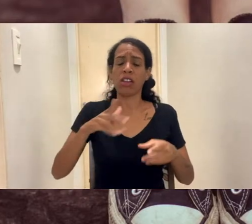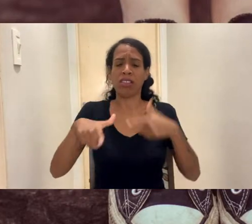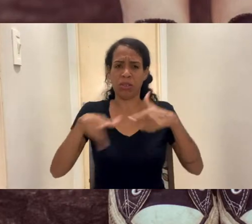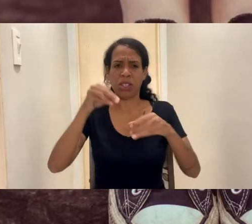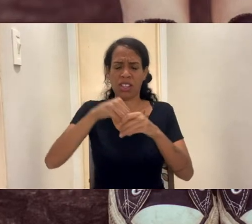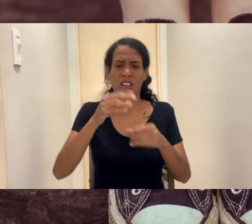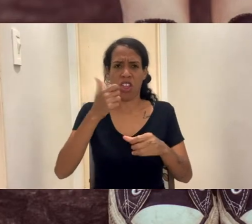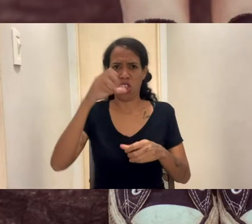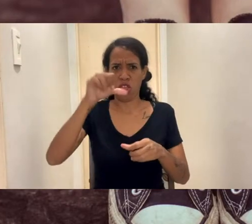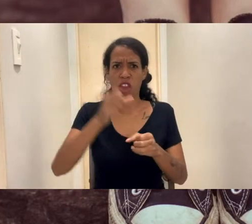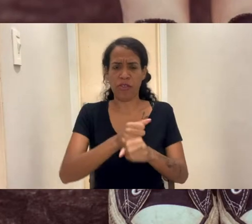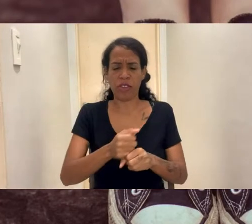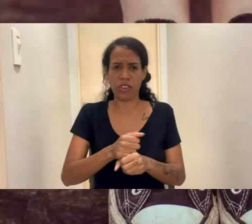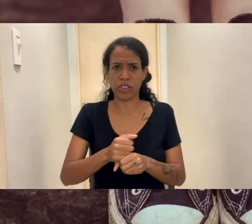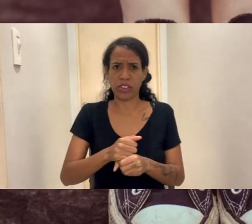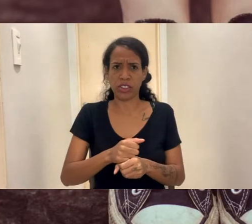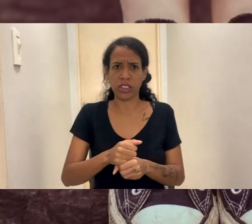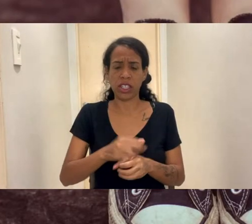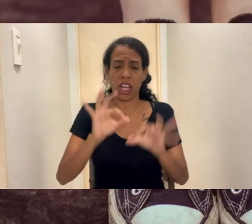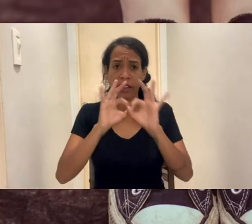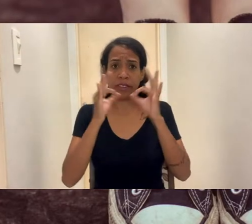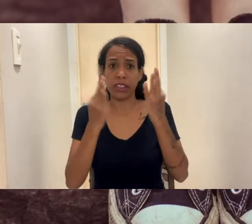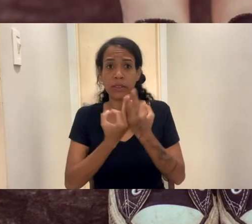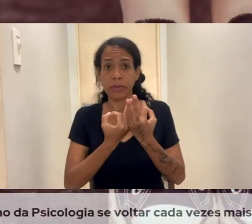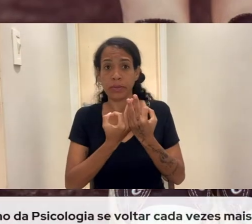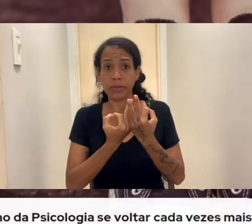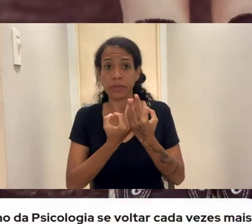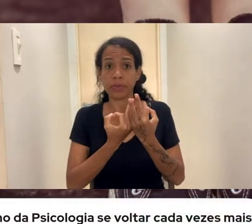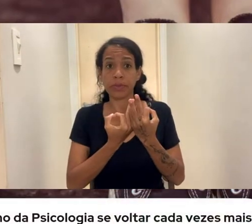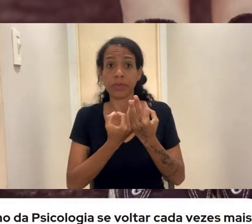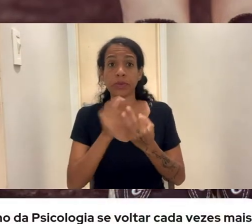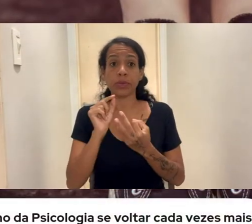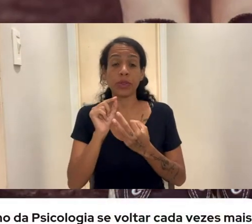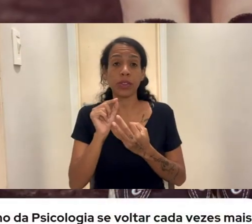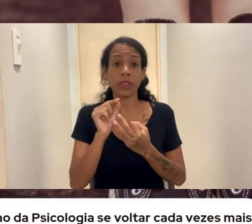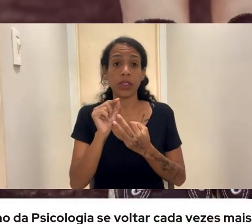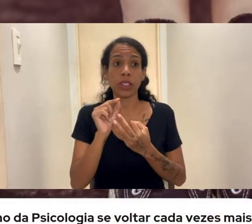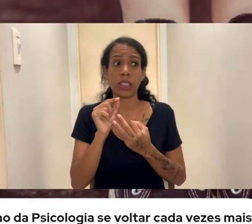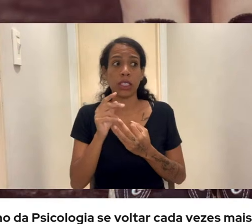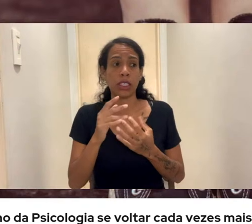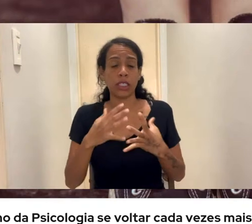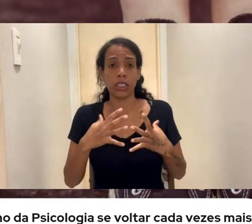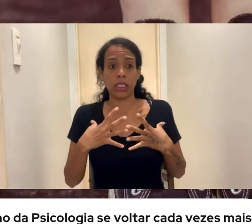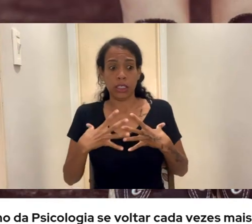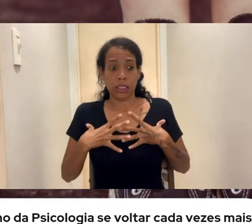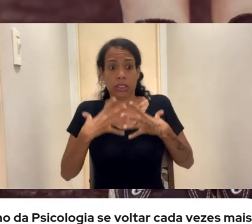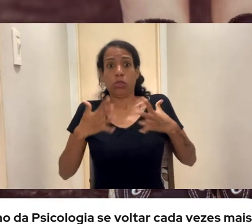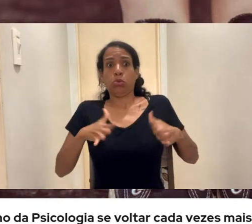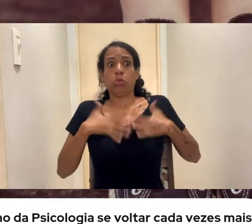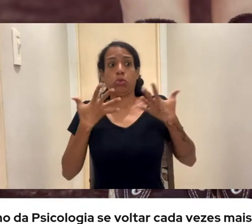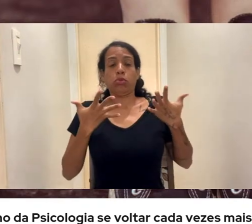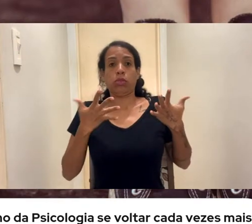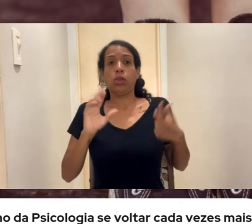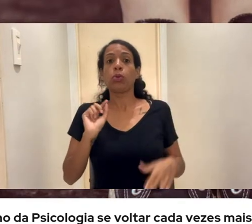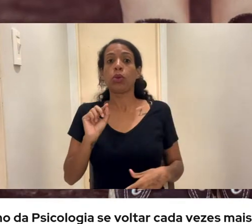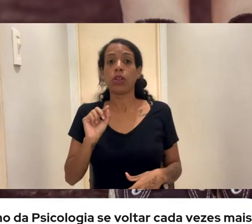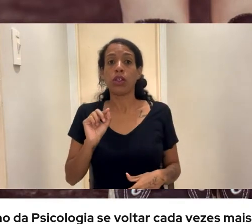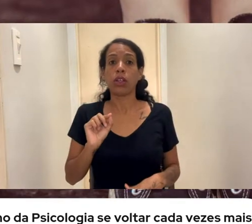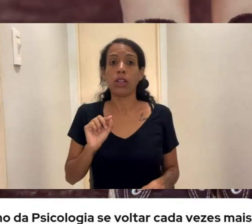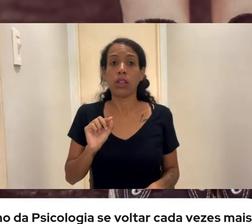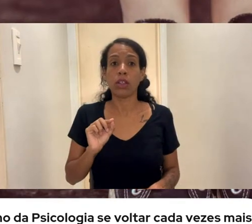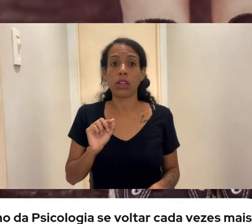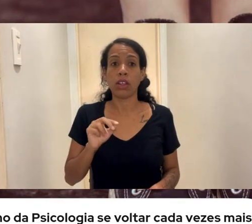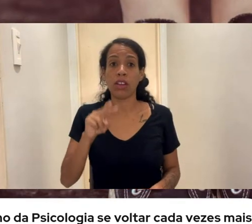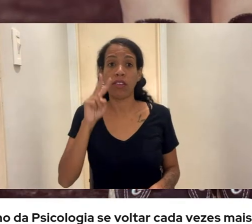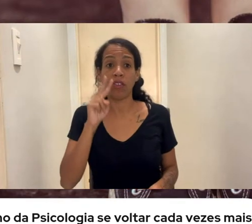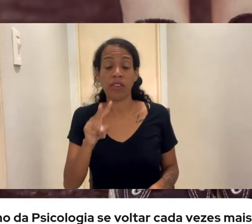atendimento de adolescentes e das suas famílias, o que mais me choca até hoje é ver